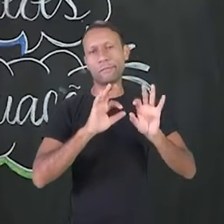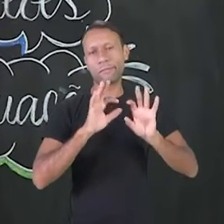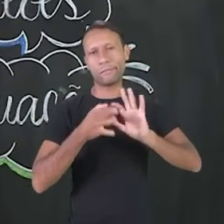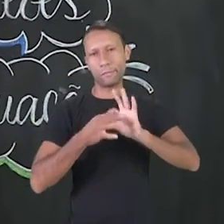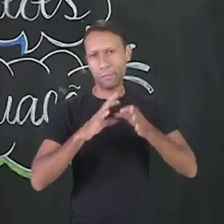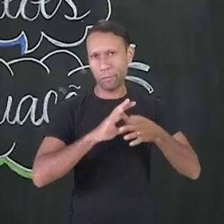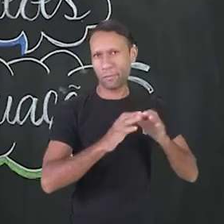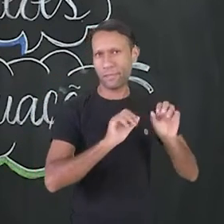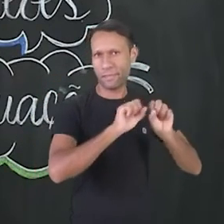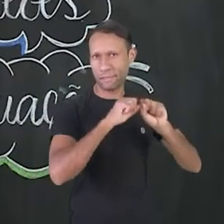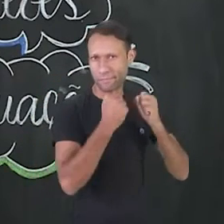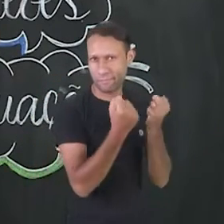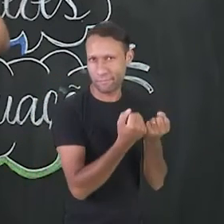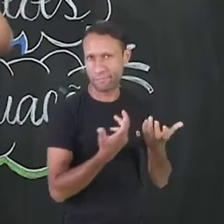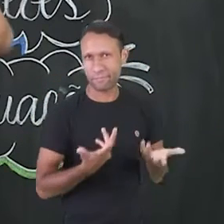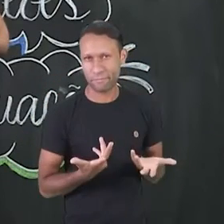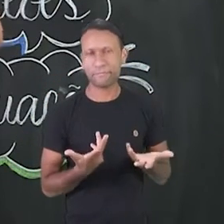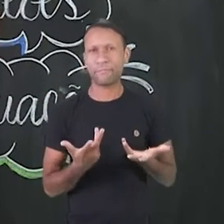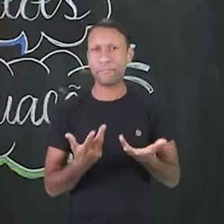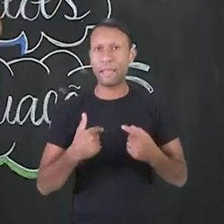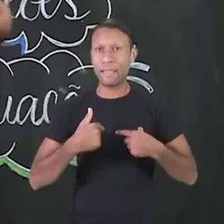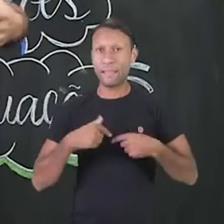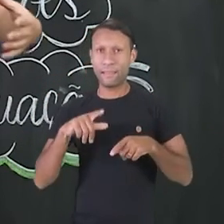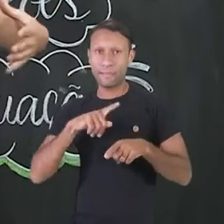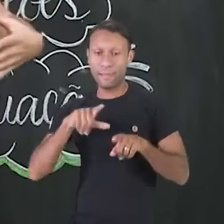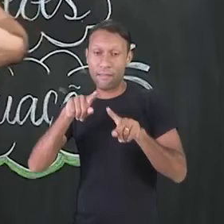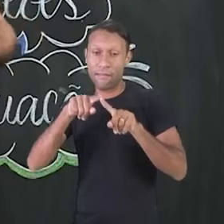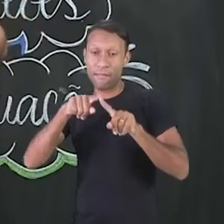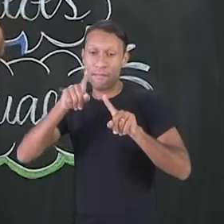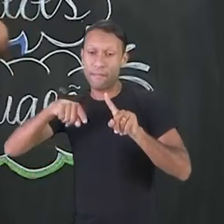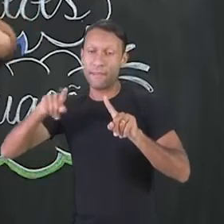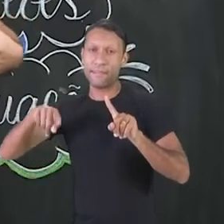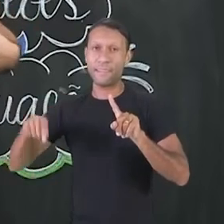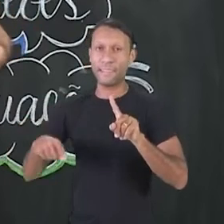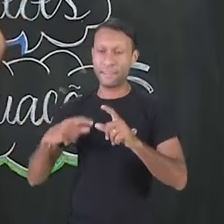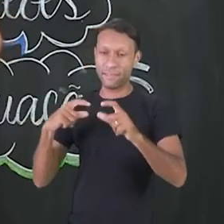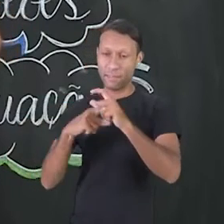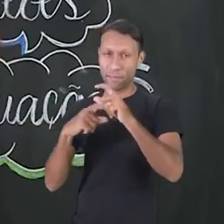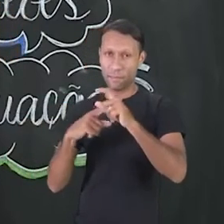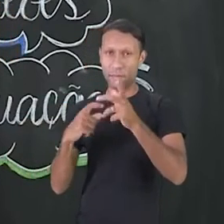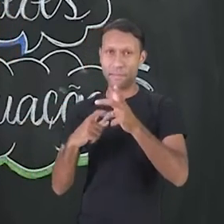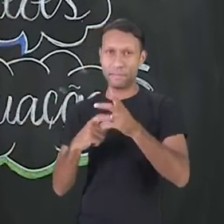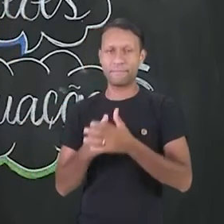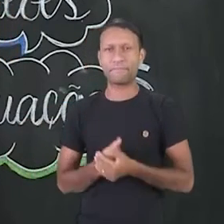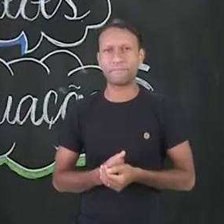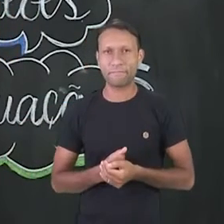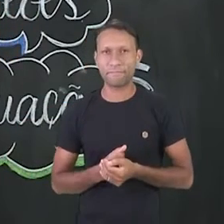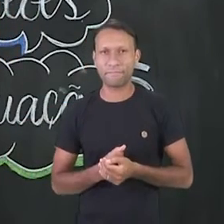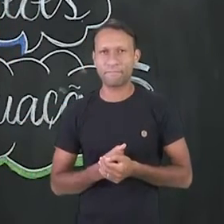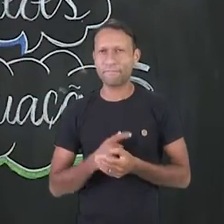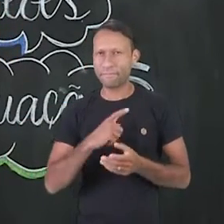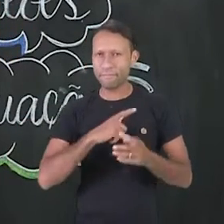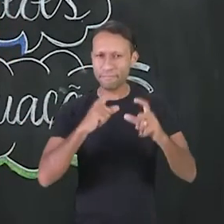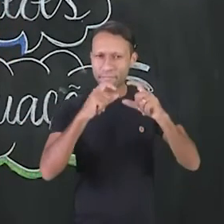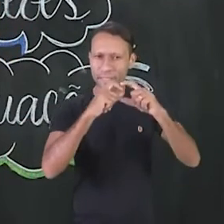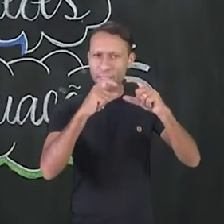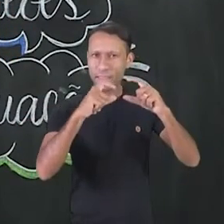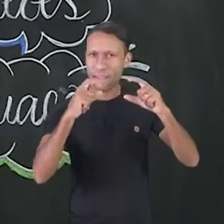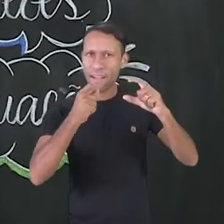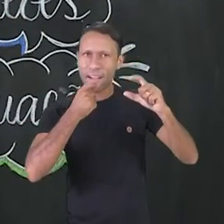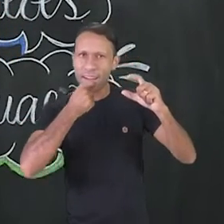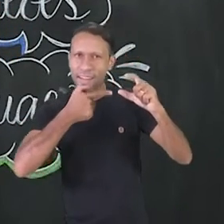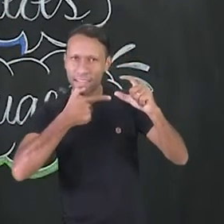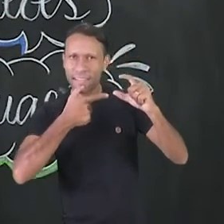momento. Tanto é que vão haver distinções e variações dessas histórias em quadrinhos, né? Como a gente já encontra hoje na Charge, que é um